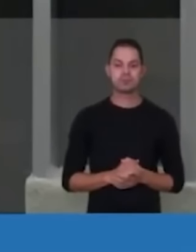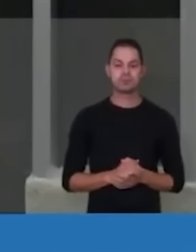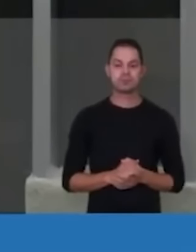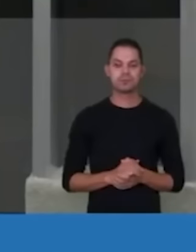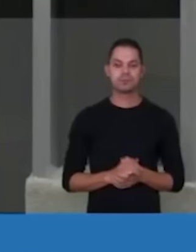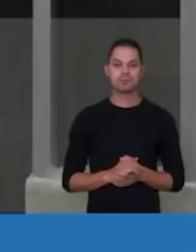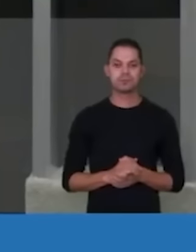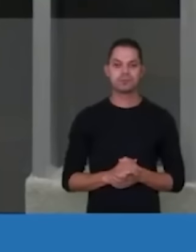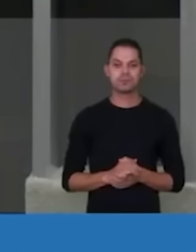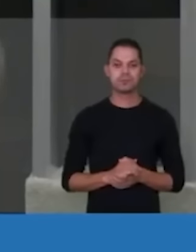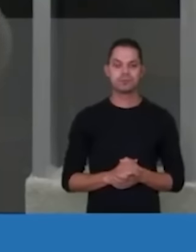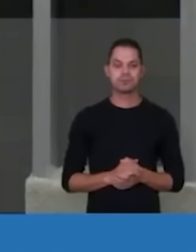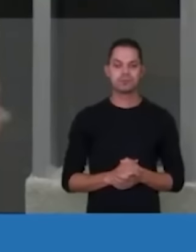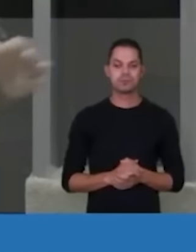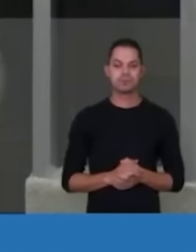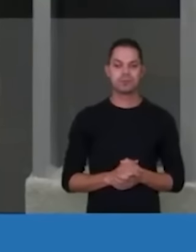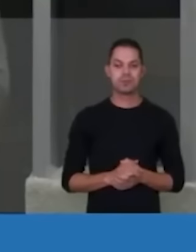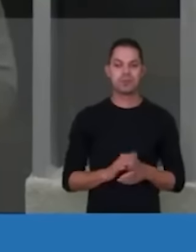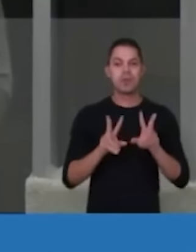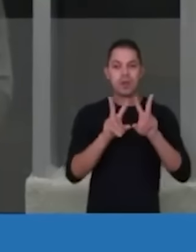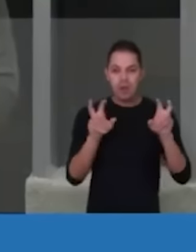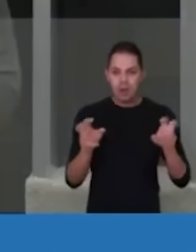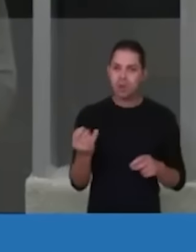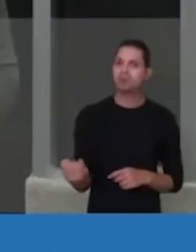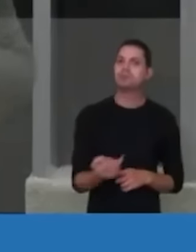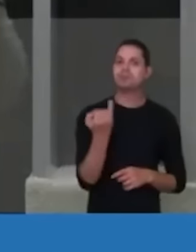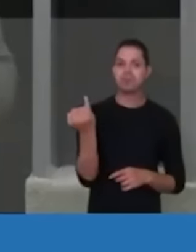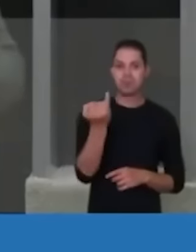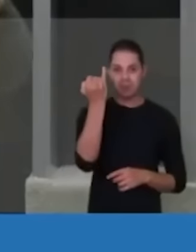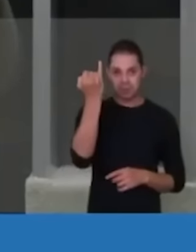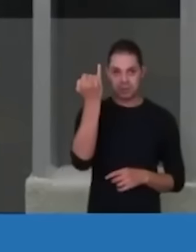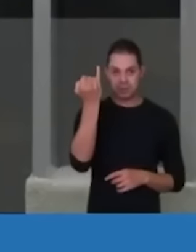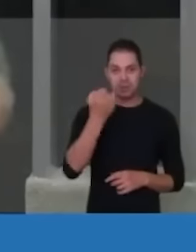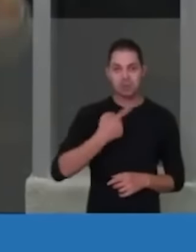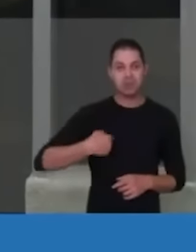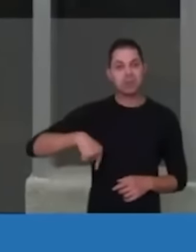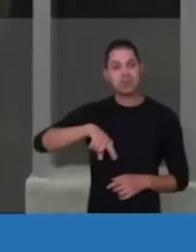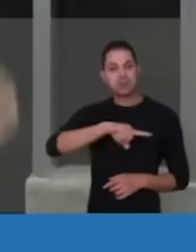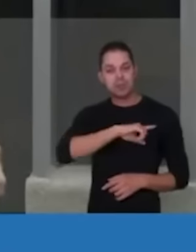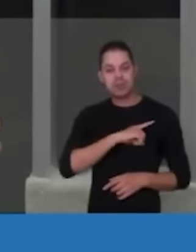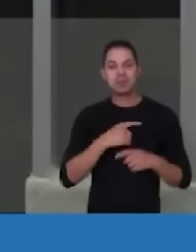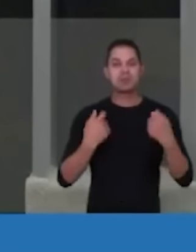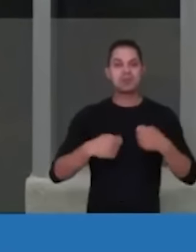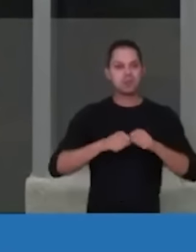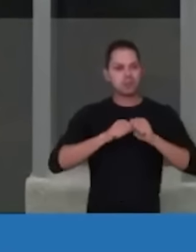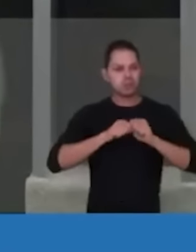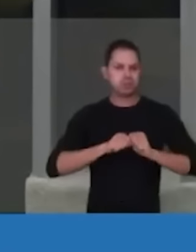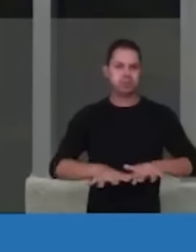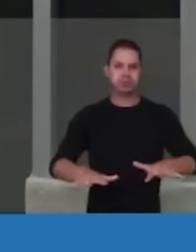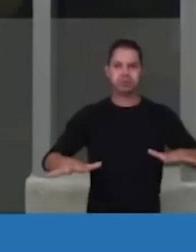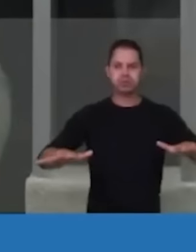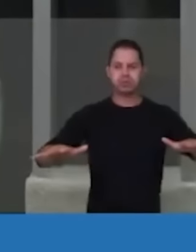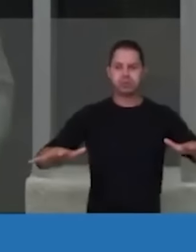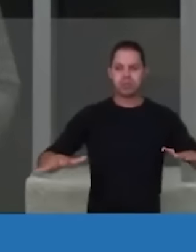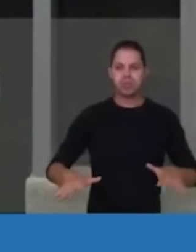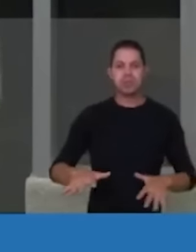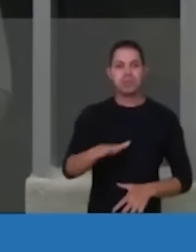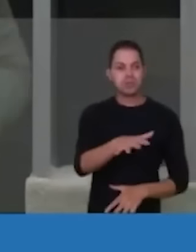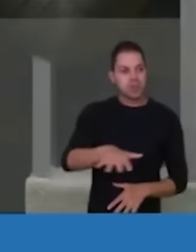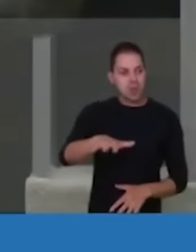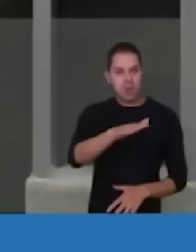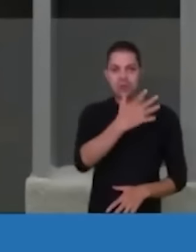eu que eu considero muito importante nós precisamos divulgar dar conhecimento à